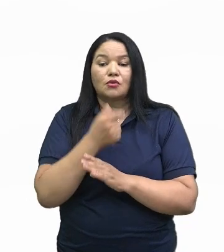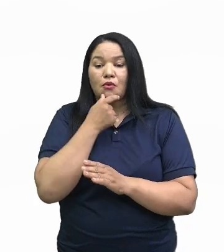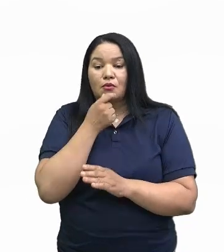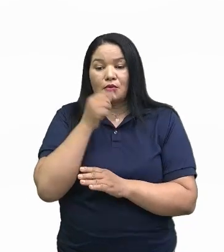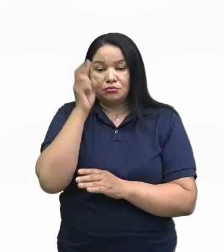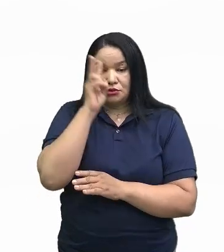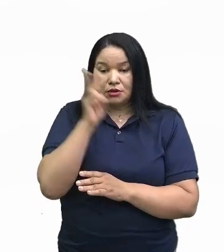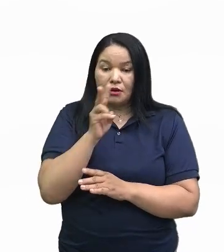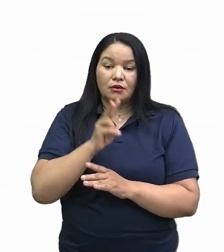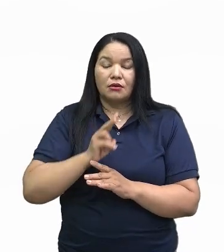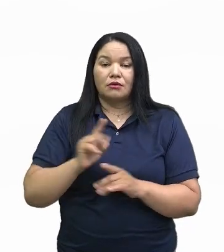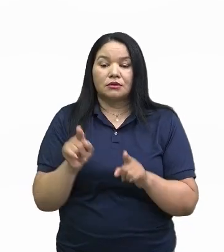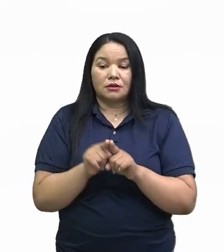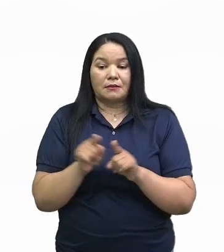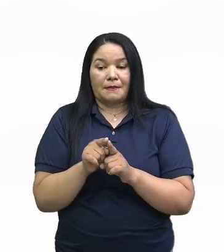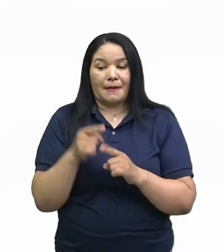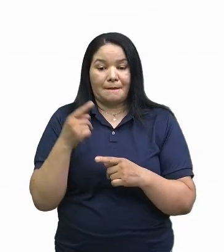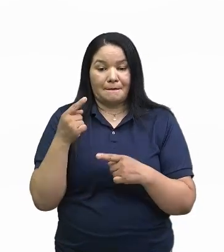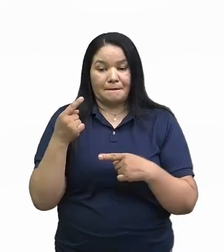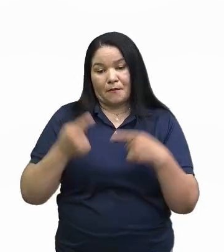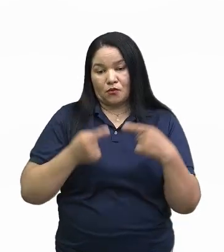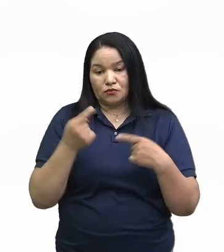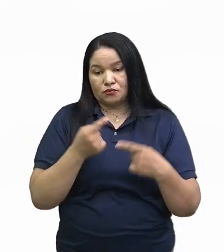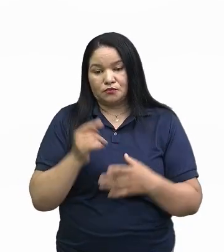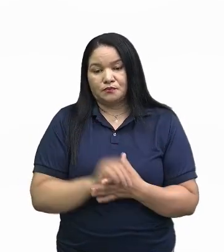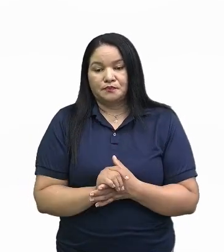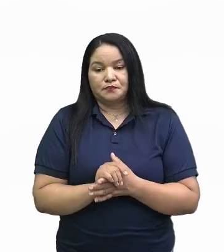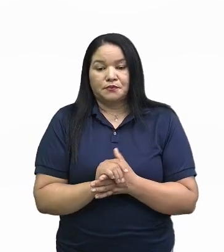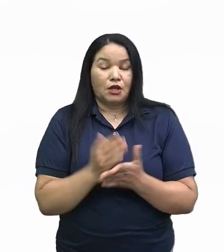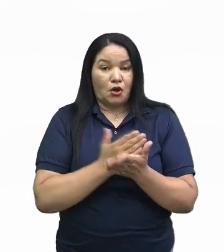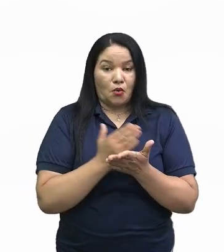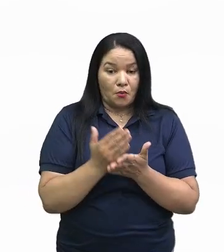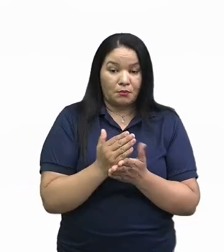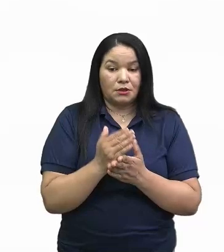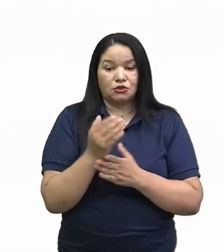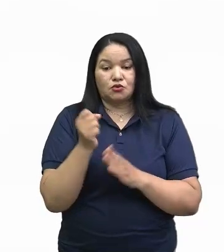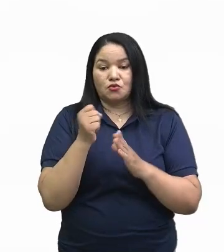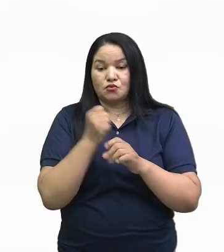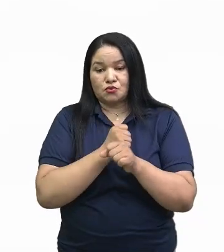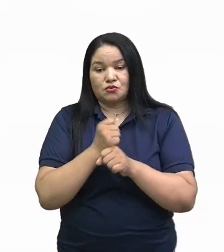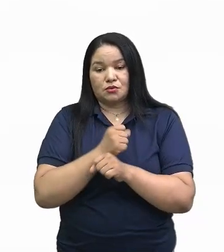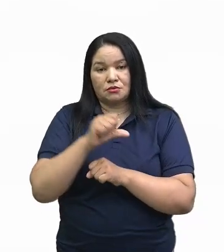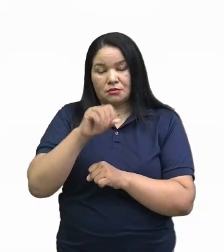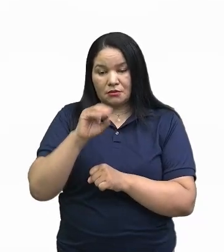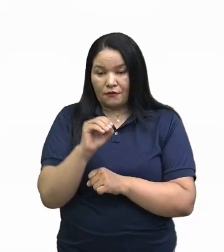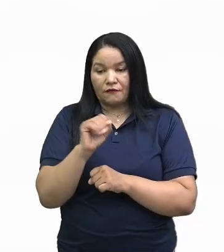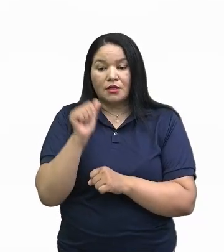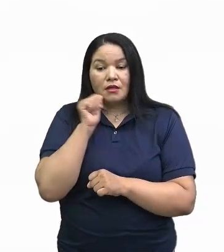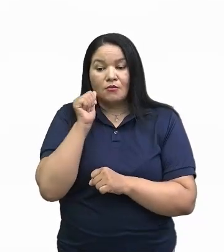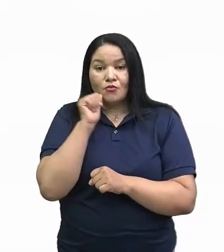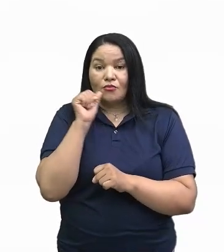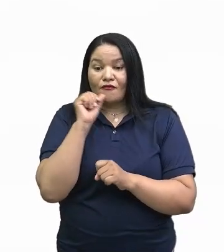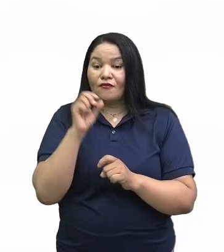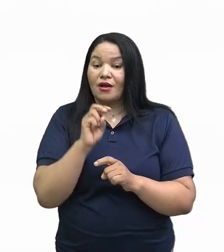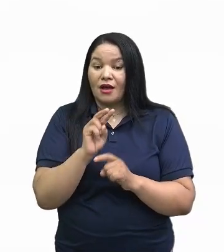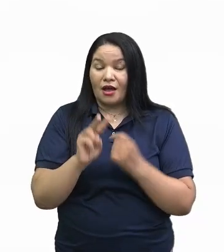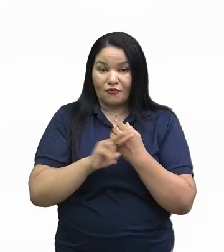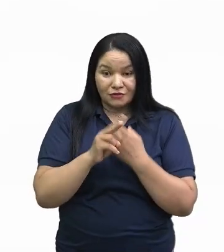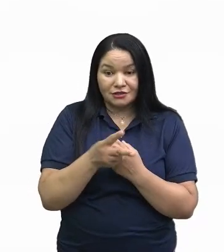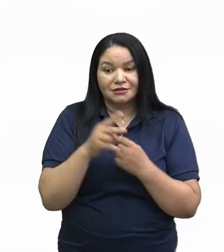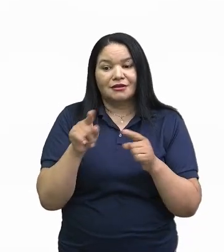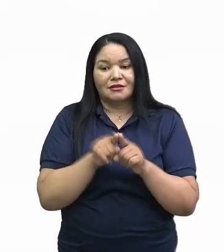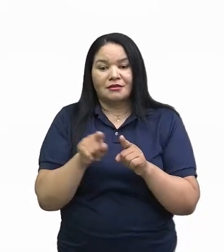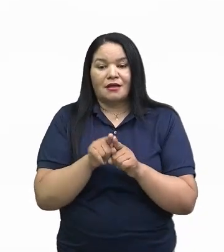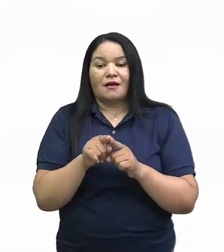ativista e política. No início dos anos 90, ela tinha se tornado não só uma figura reconhecida na história da arte,